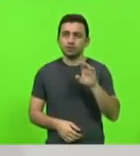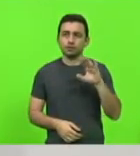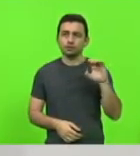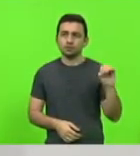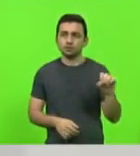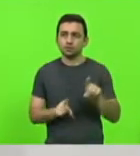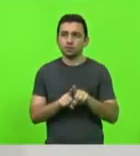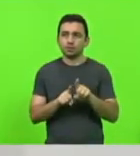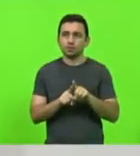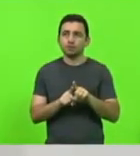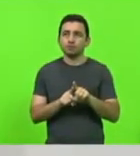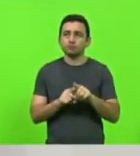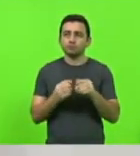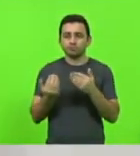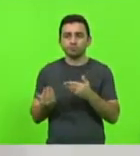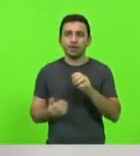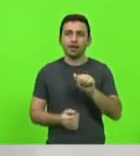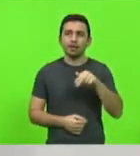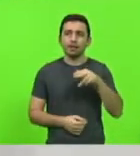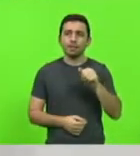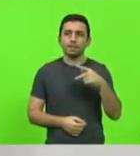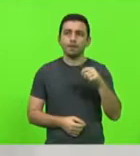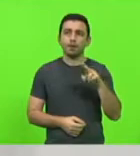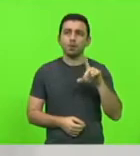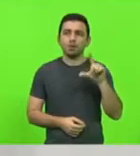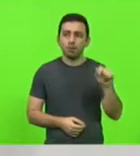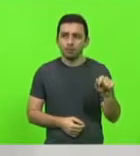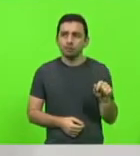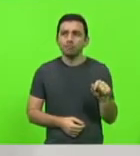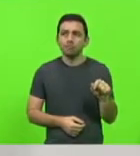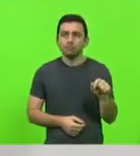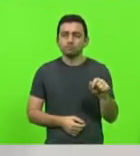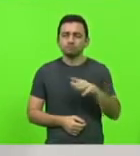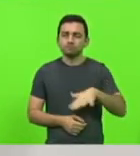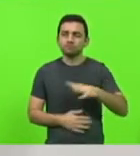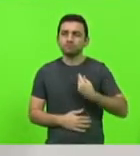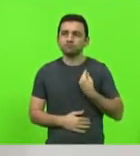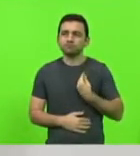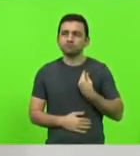sua companheira Ana Paula Lima, também pela presença nesta data.